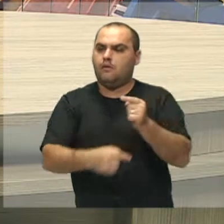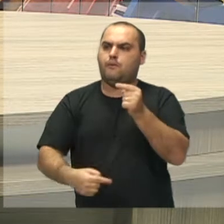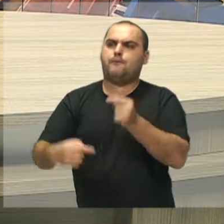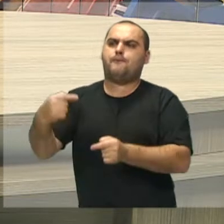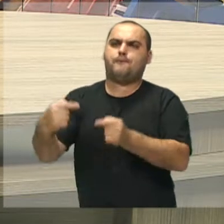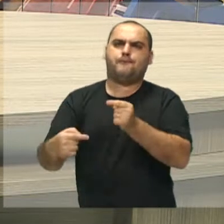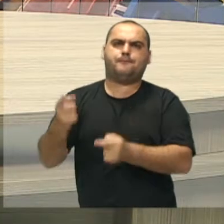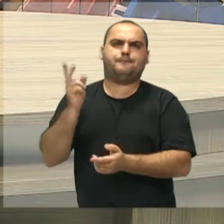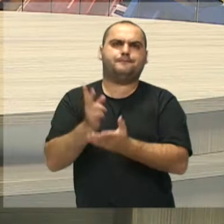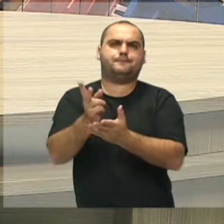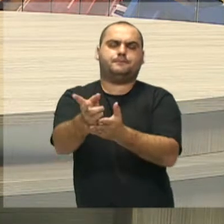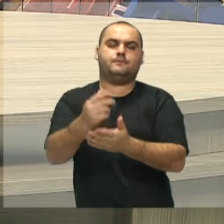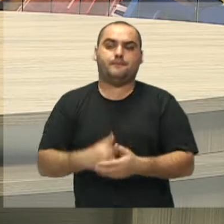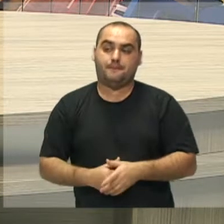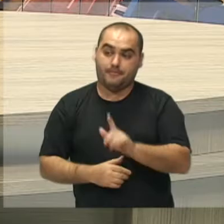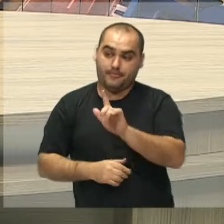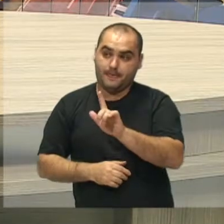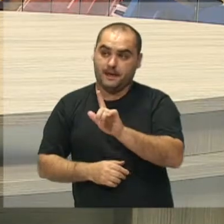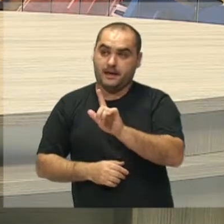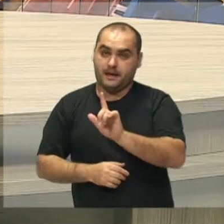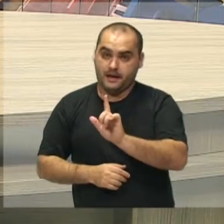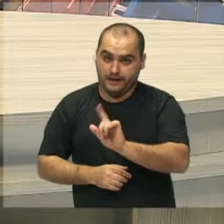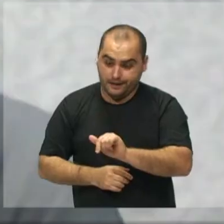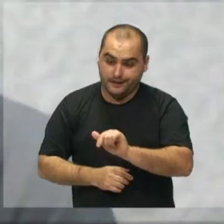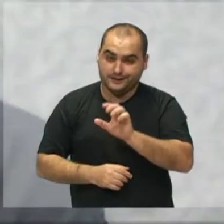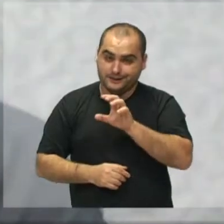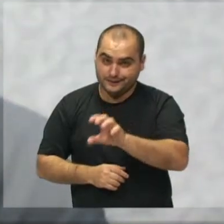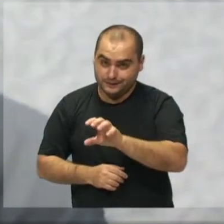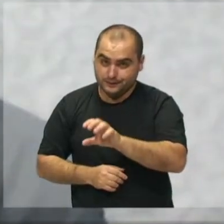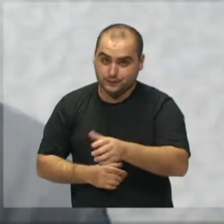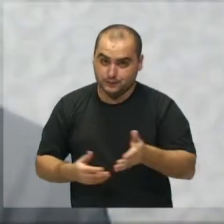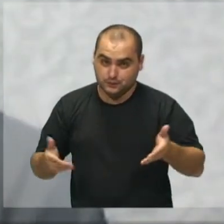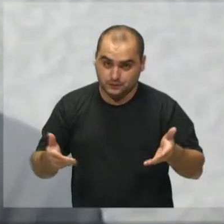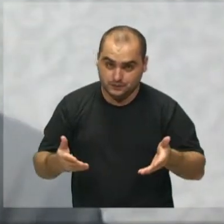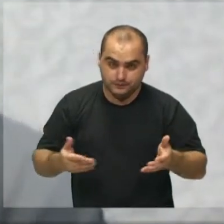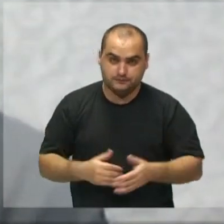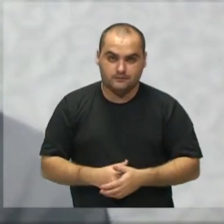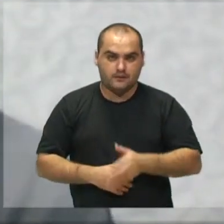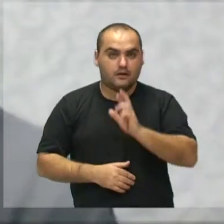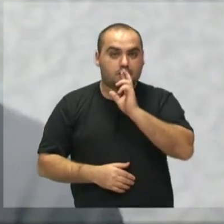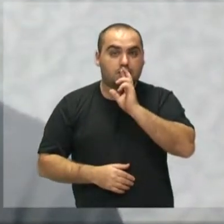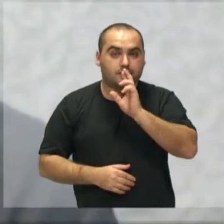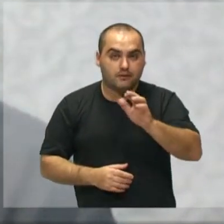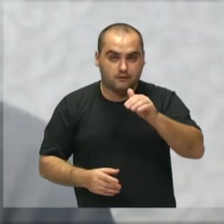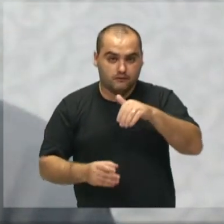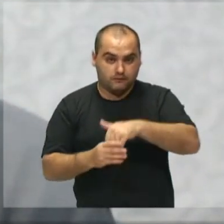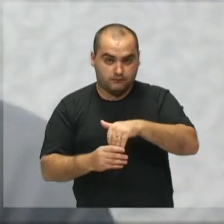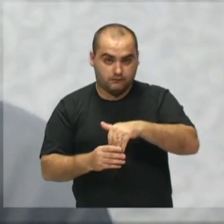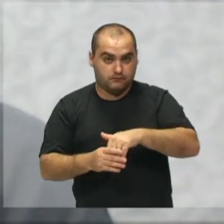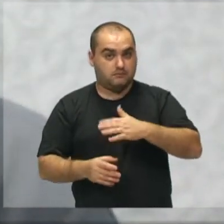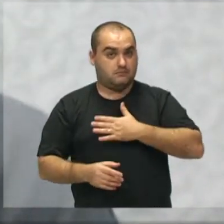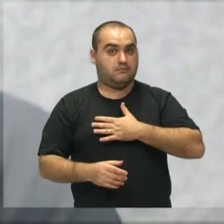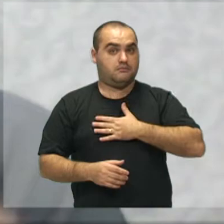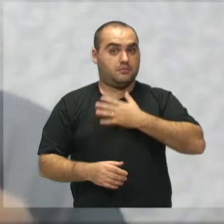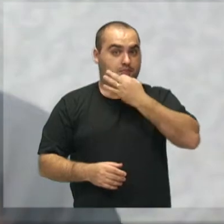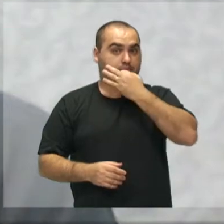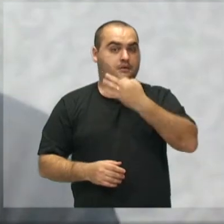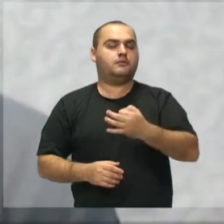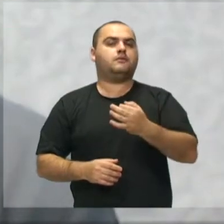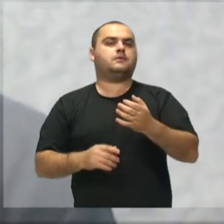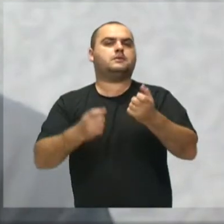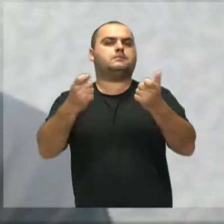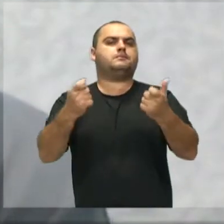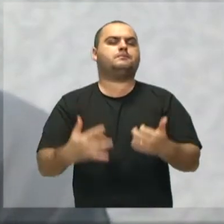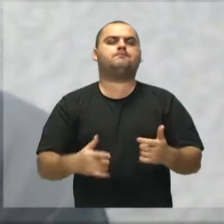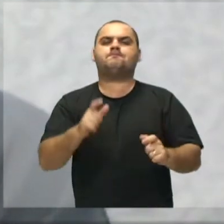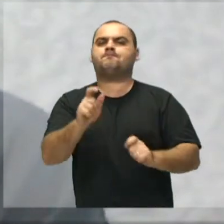diria. Esse é o ponto que a gente está agora. Esses resultados eleitorais expressam, ao meu ver,